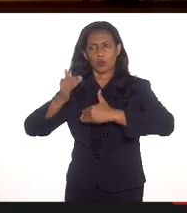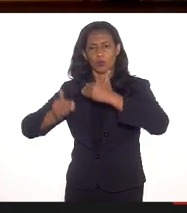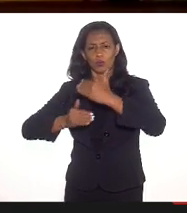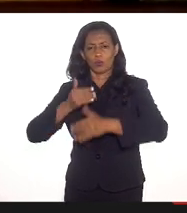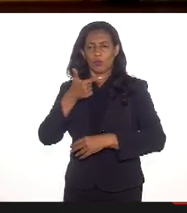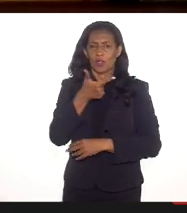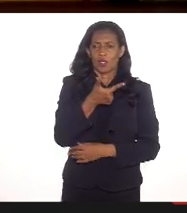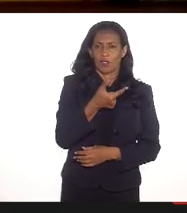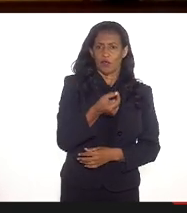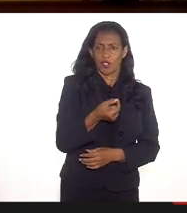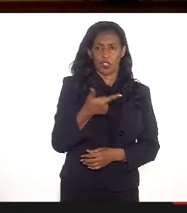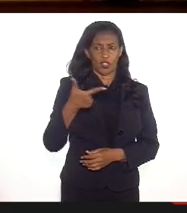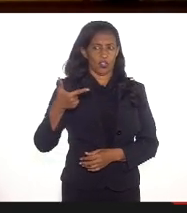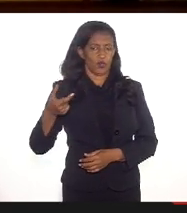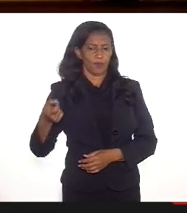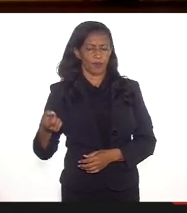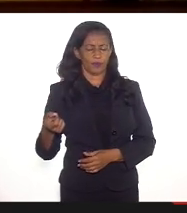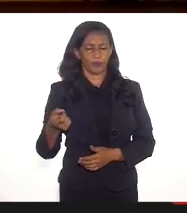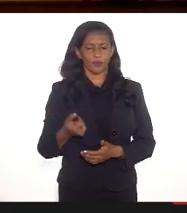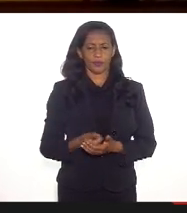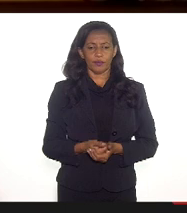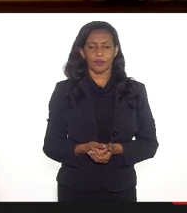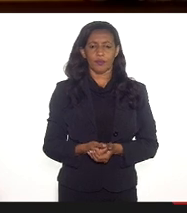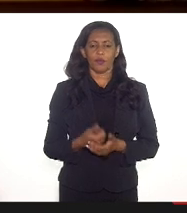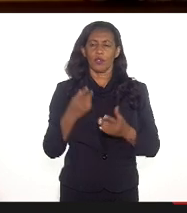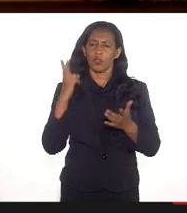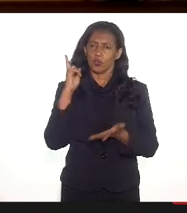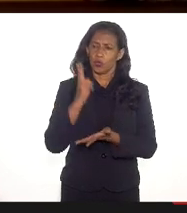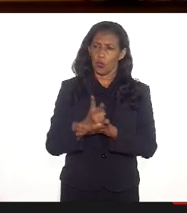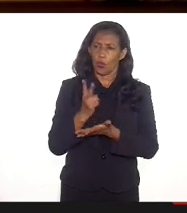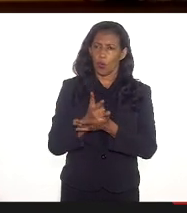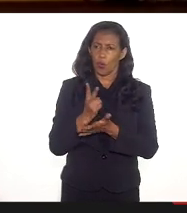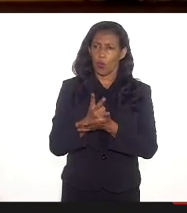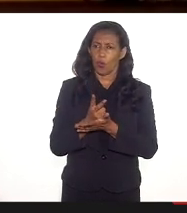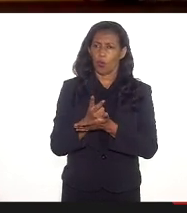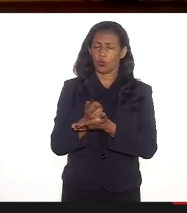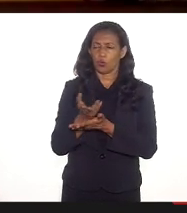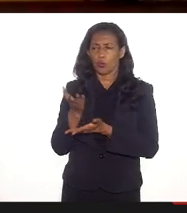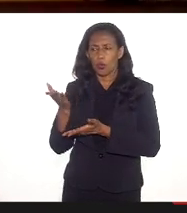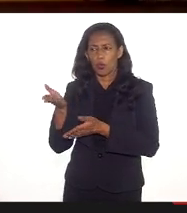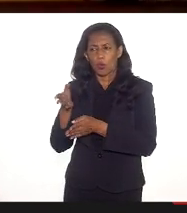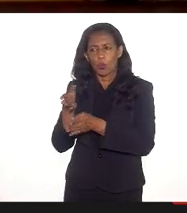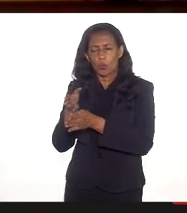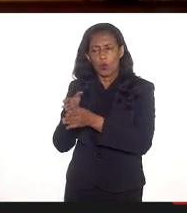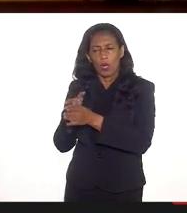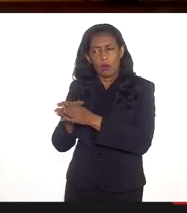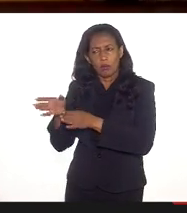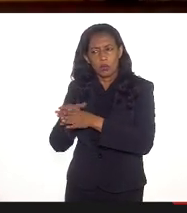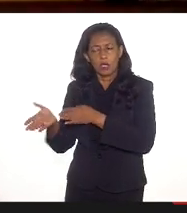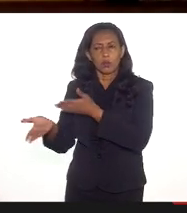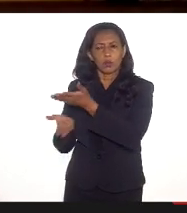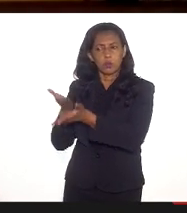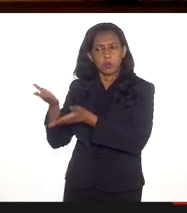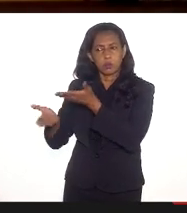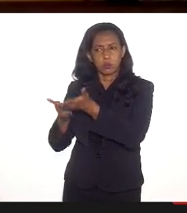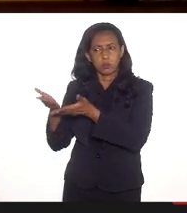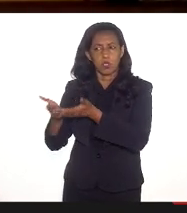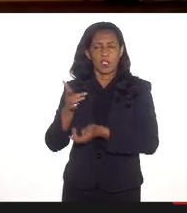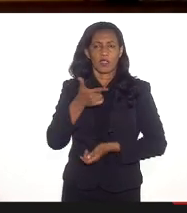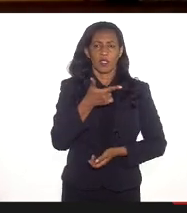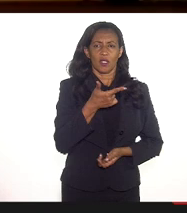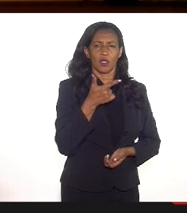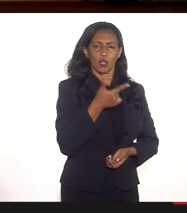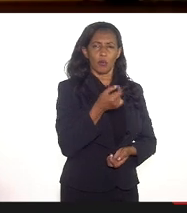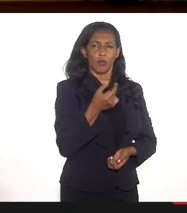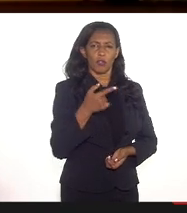em 2020.1 a gente continuou com orientações e atividades reguladas, no 2020.2 a